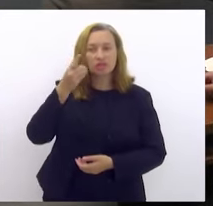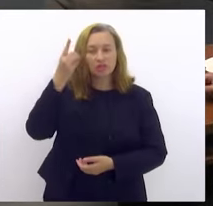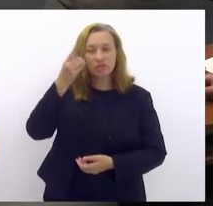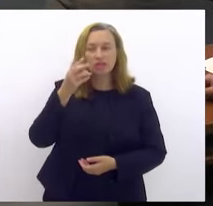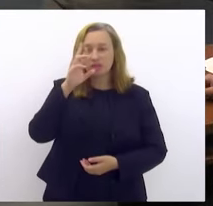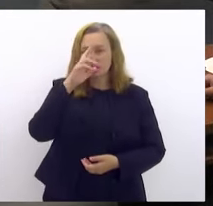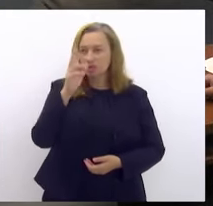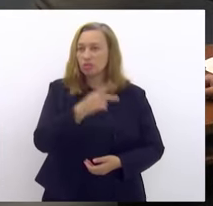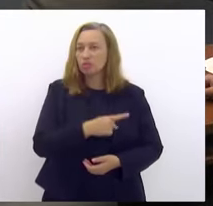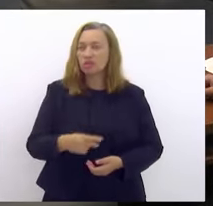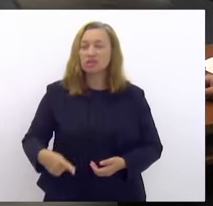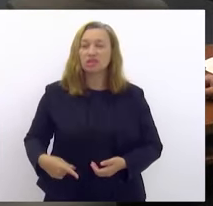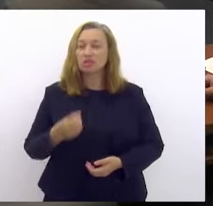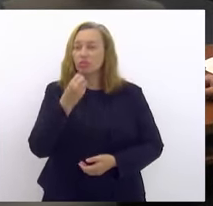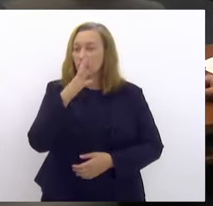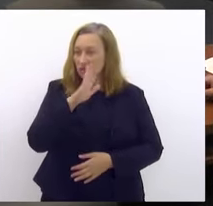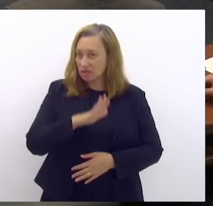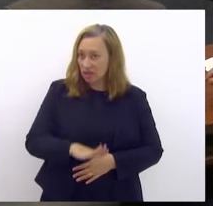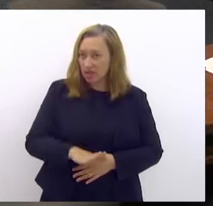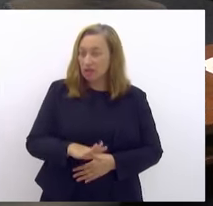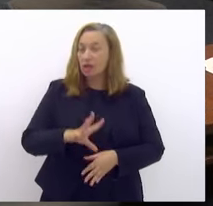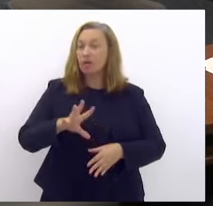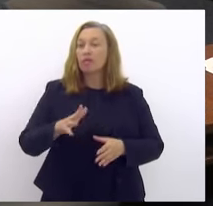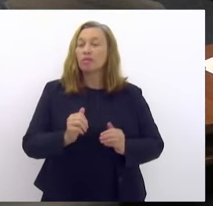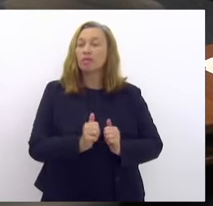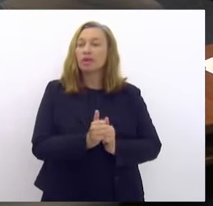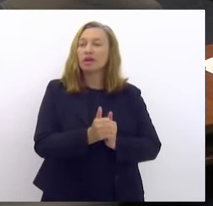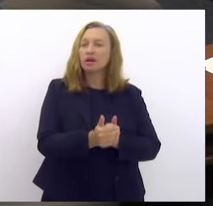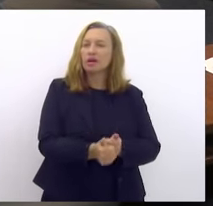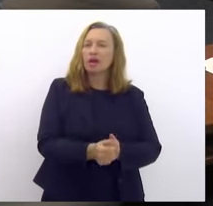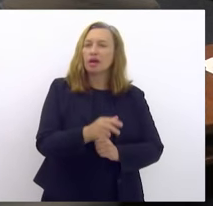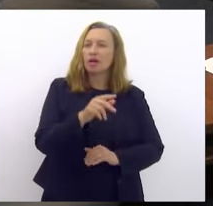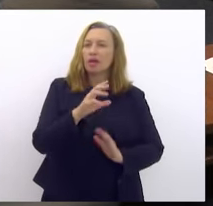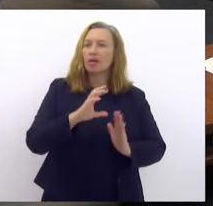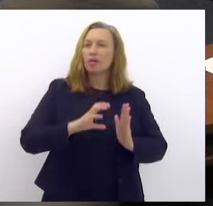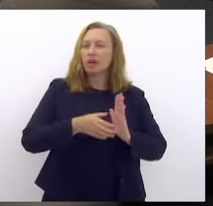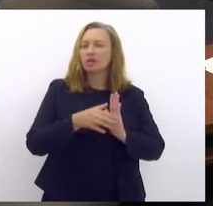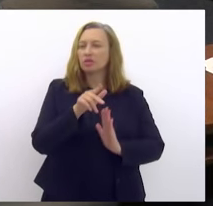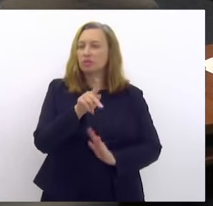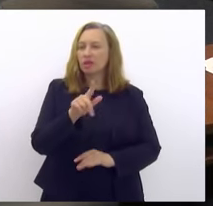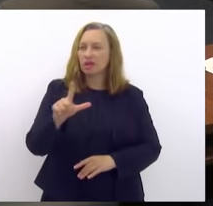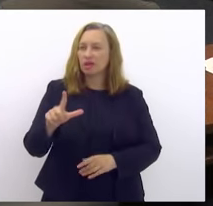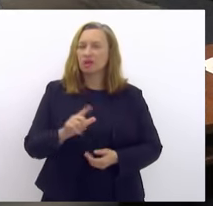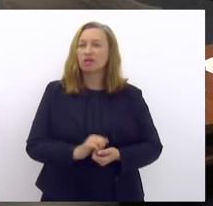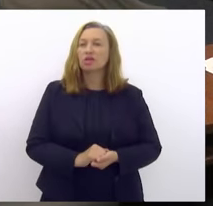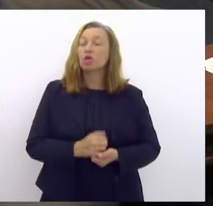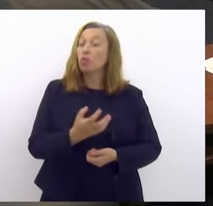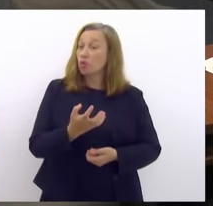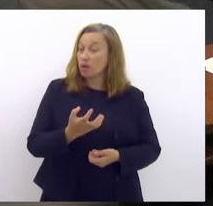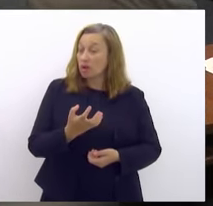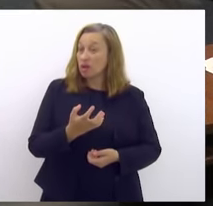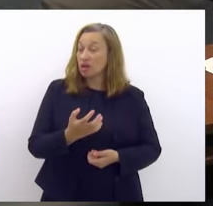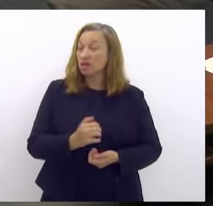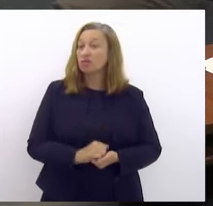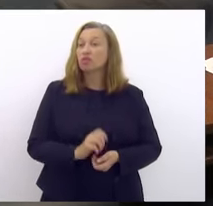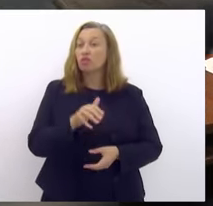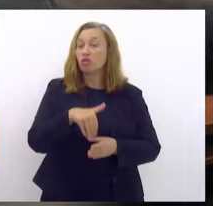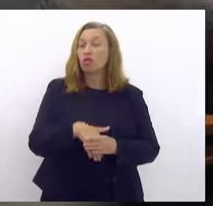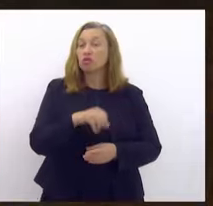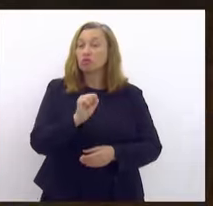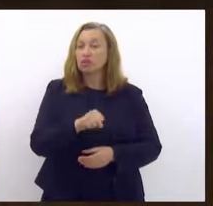Senhor presidente, boa tarde. Boa tarde. Para encaminhar pela bancada do PL, eu quero aqui encaminhar o voto